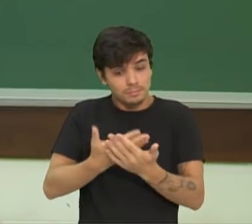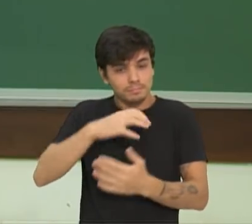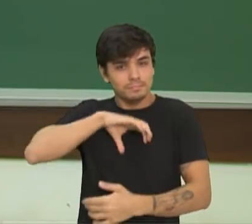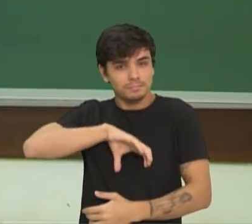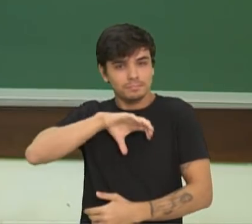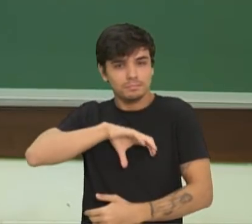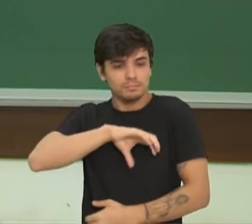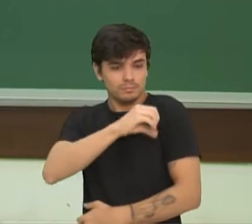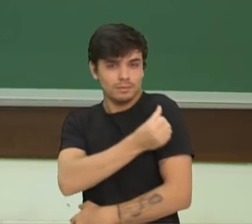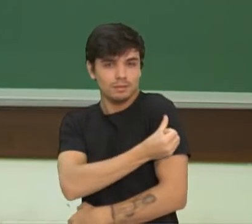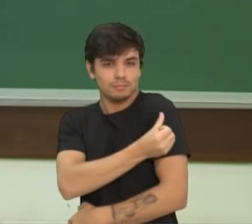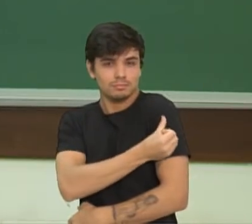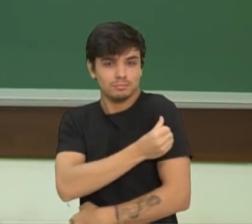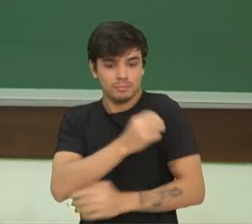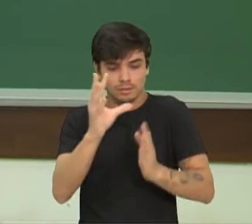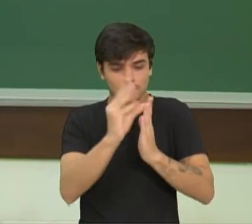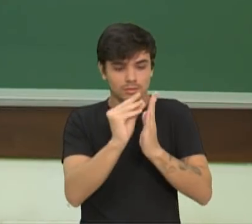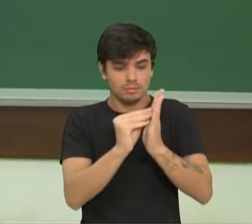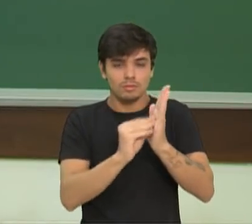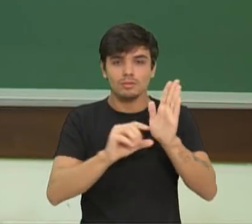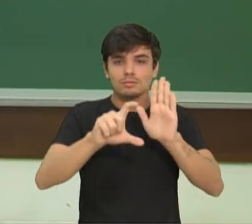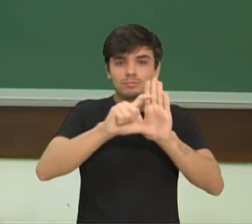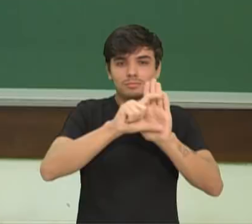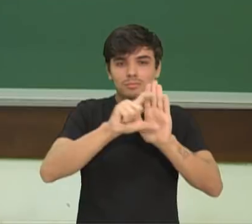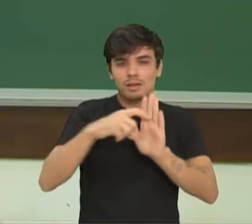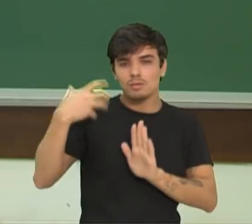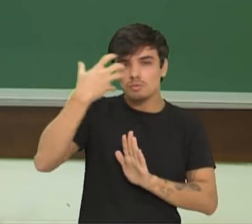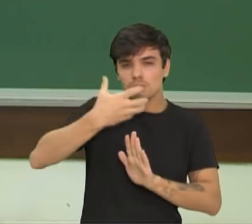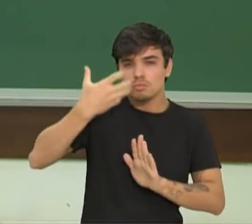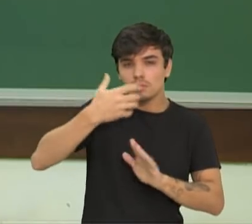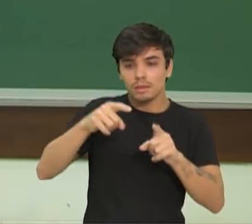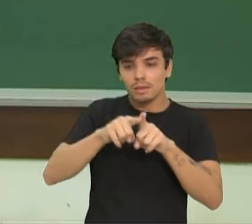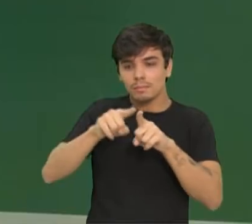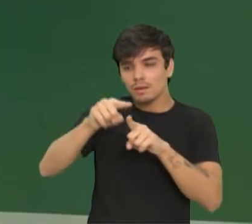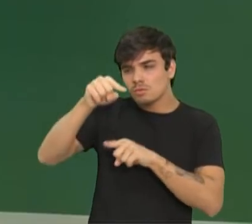ano, conteúdo, fragmento de romance e acentuação.